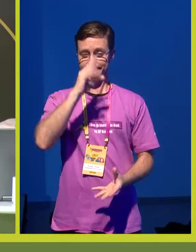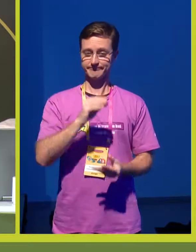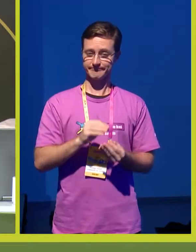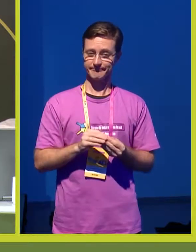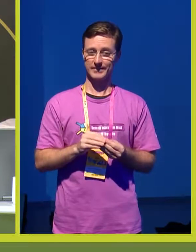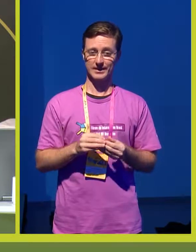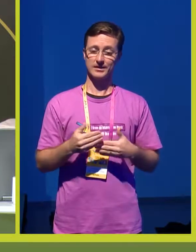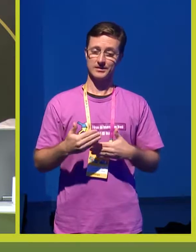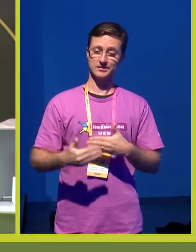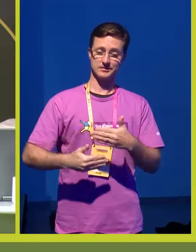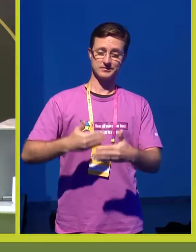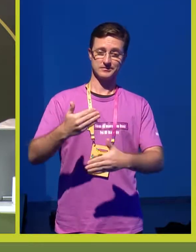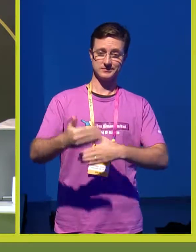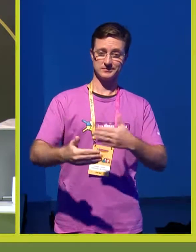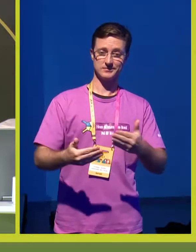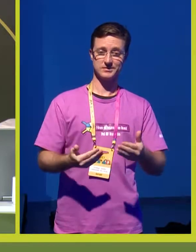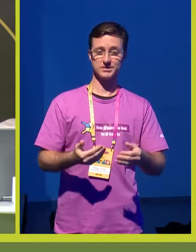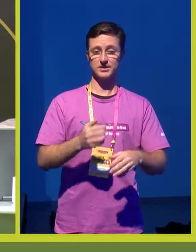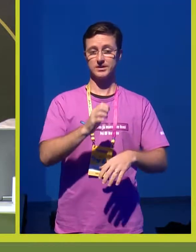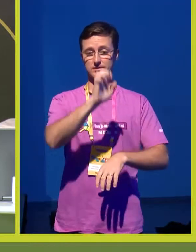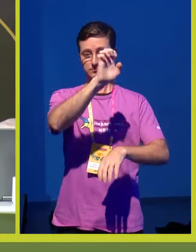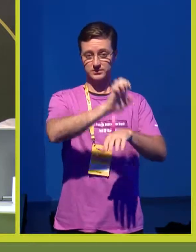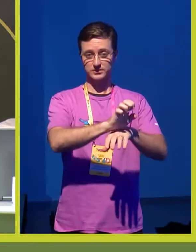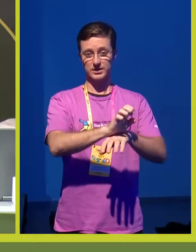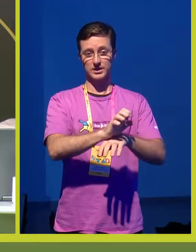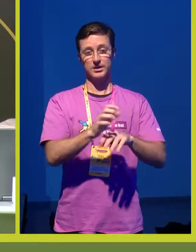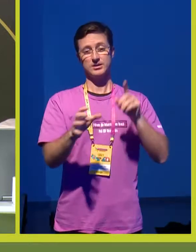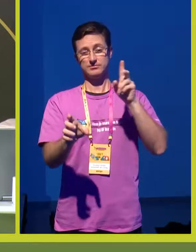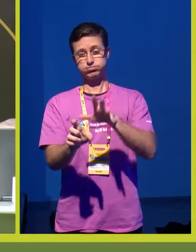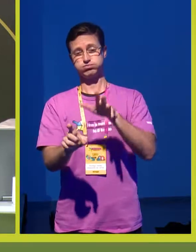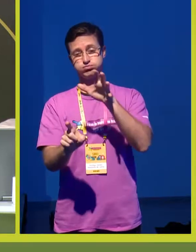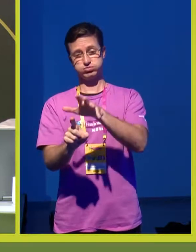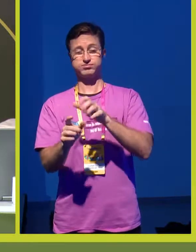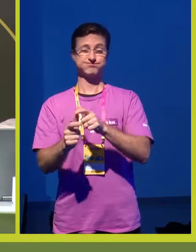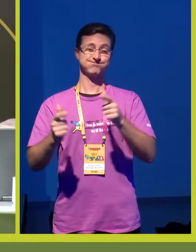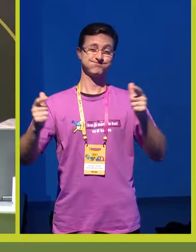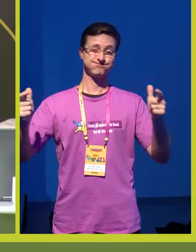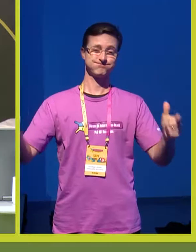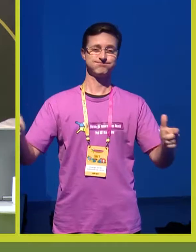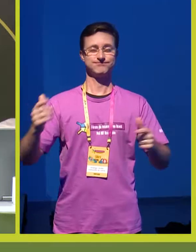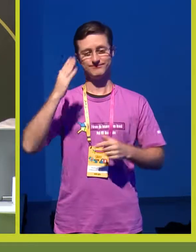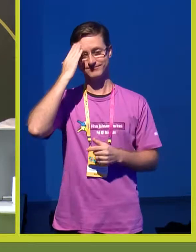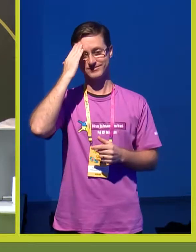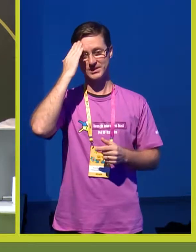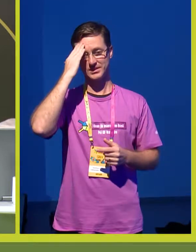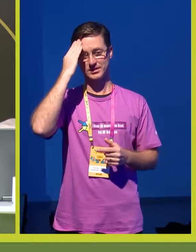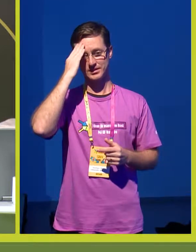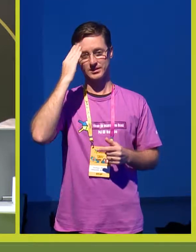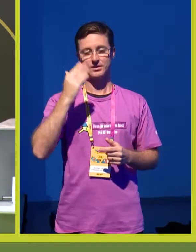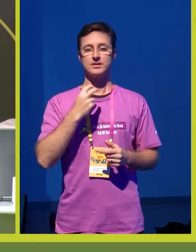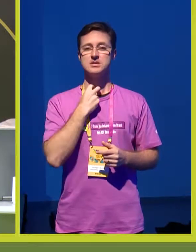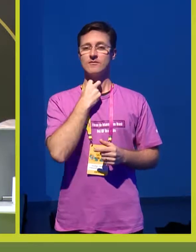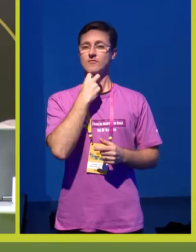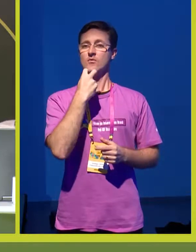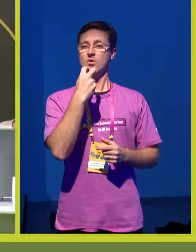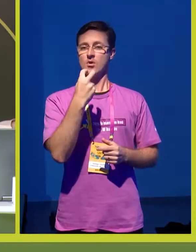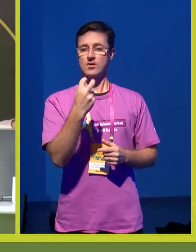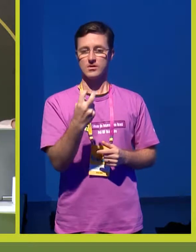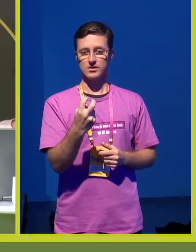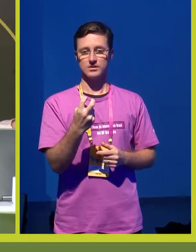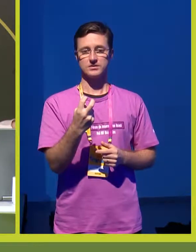isso gera para o Estado uma oportunidade de abuso muito grande, na medida em que, sabendo a voz de alguém,